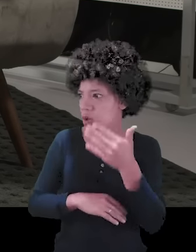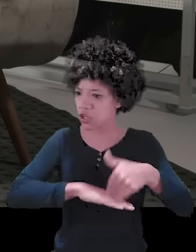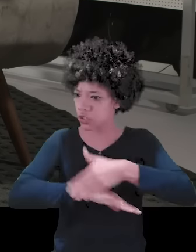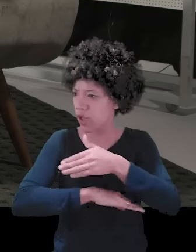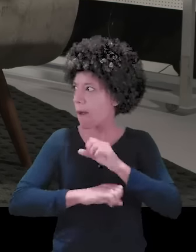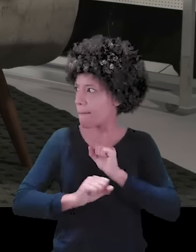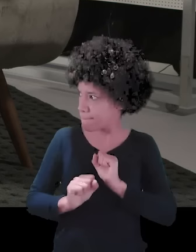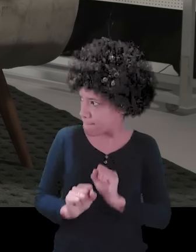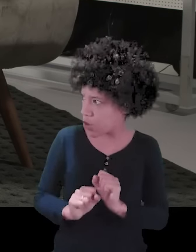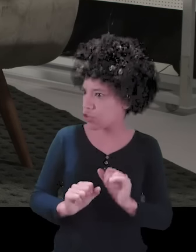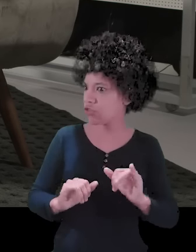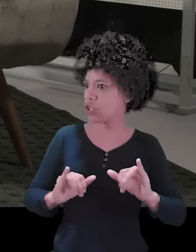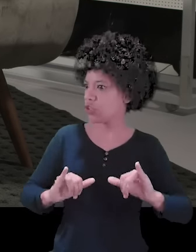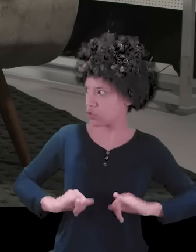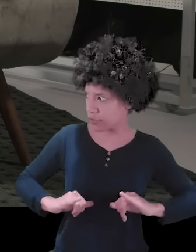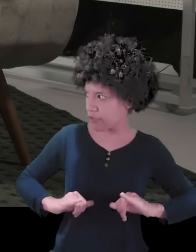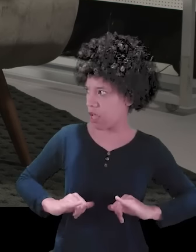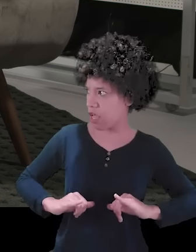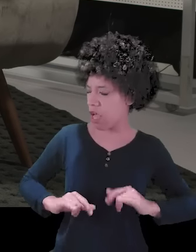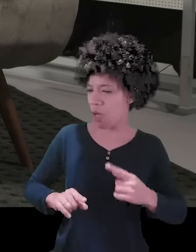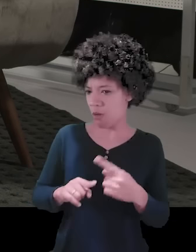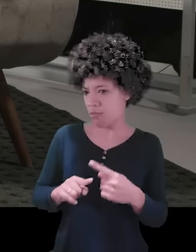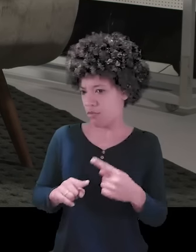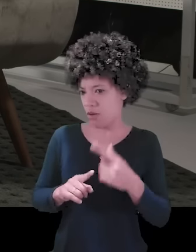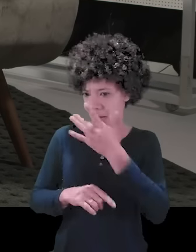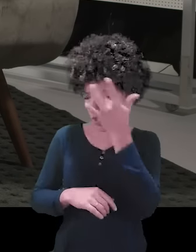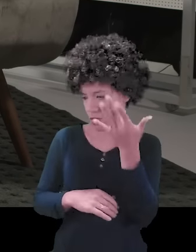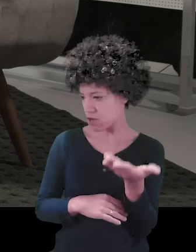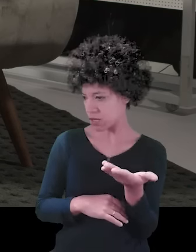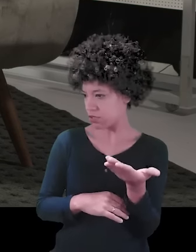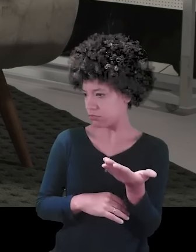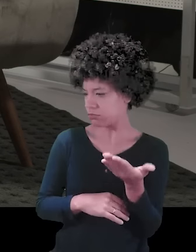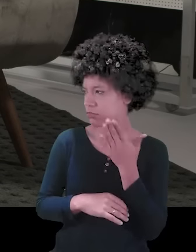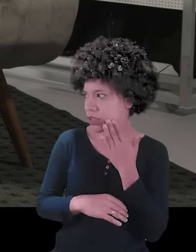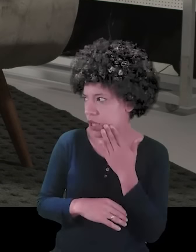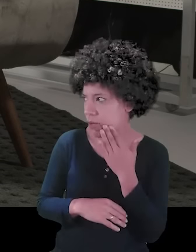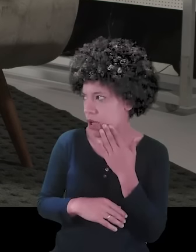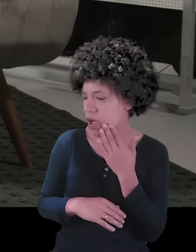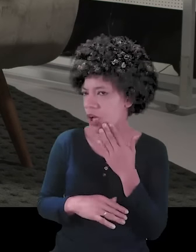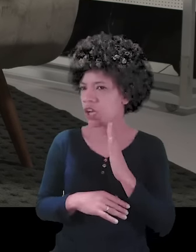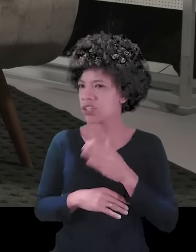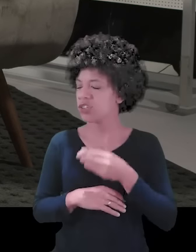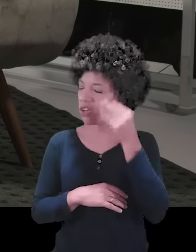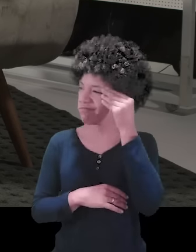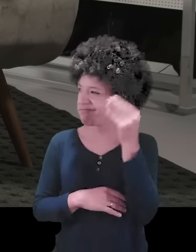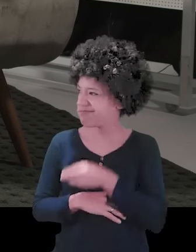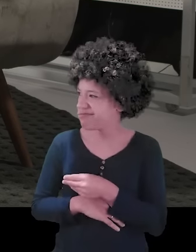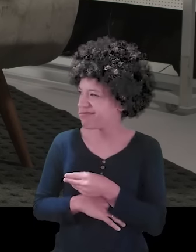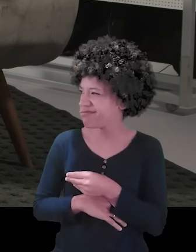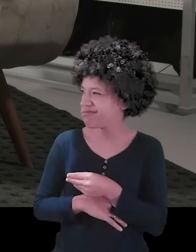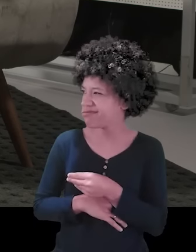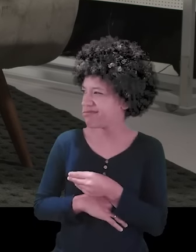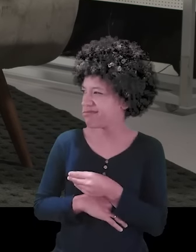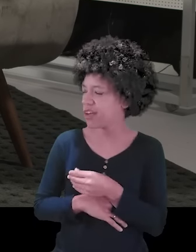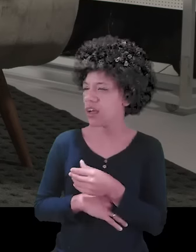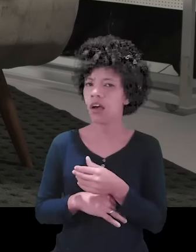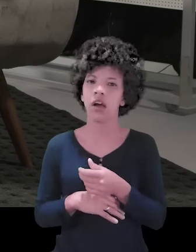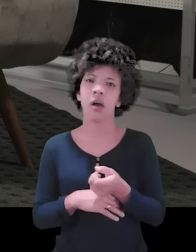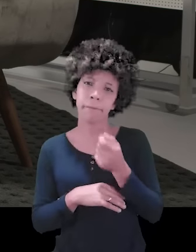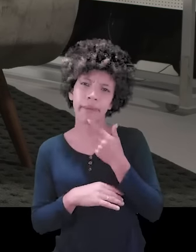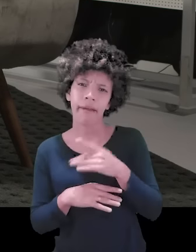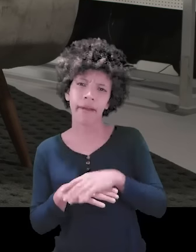sofrer pode sofrer muito com isso né porque é um cara Já a meio sabe do tipo já tá meio desenganado assim você